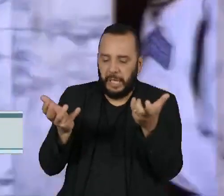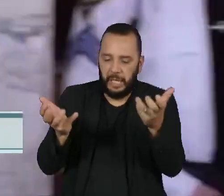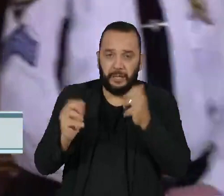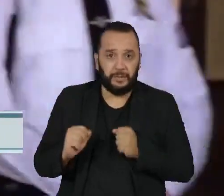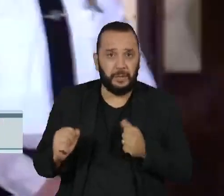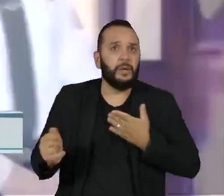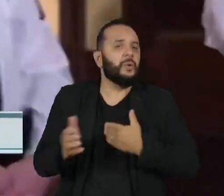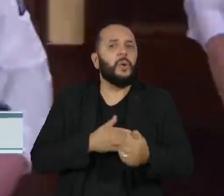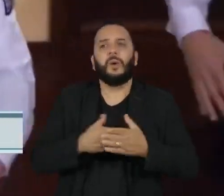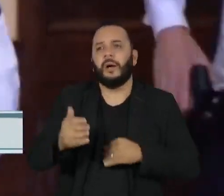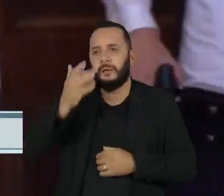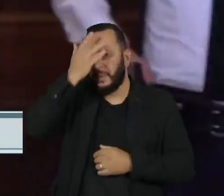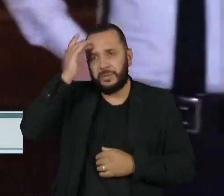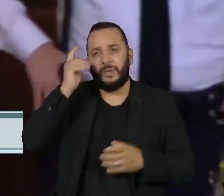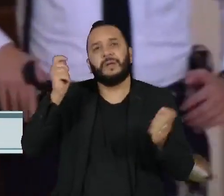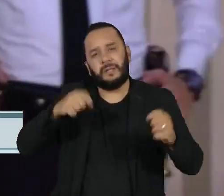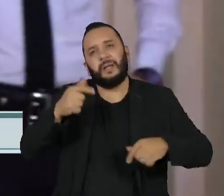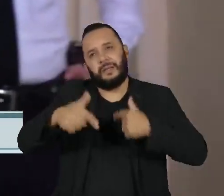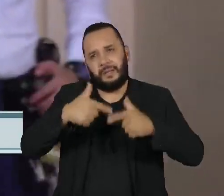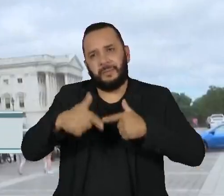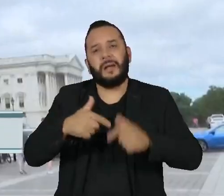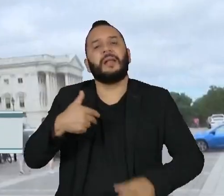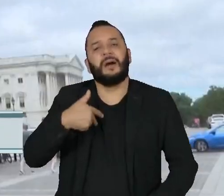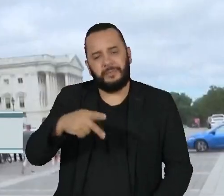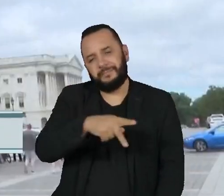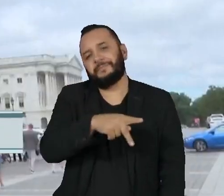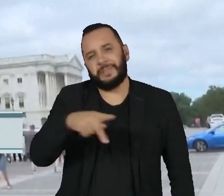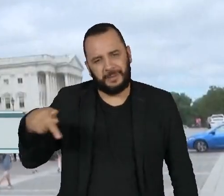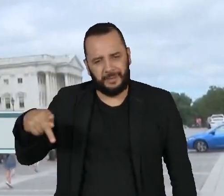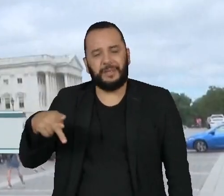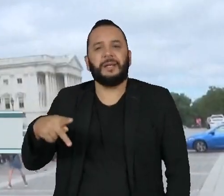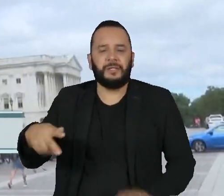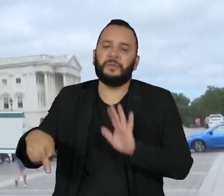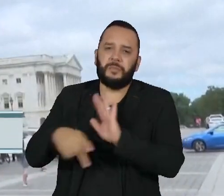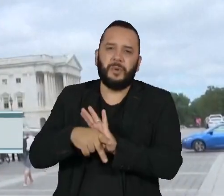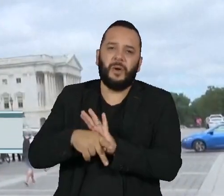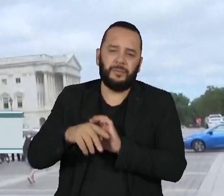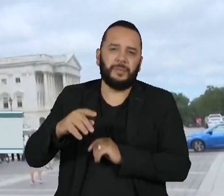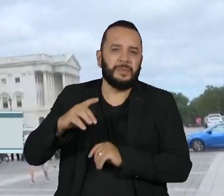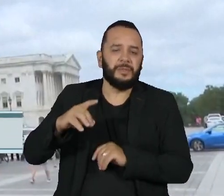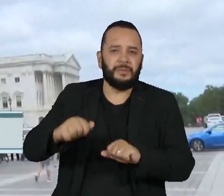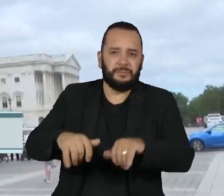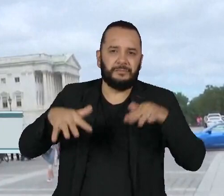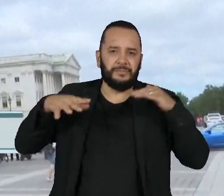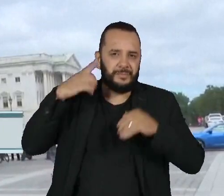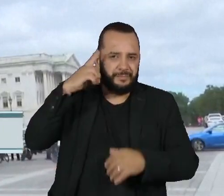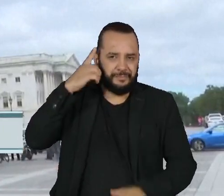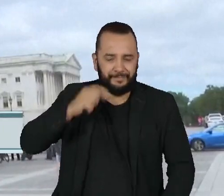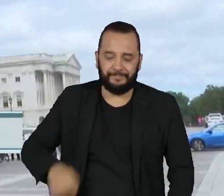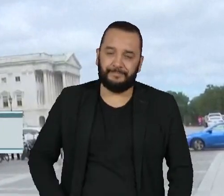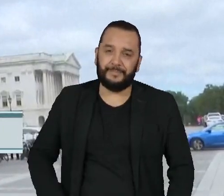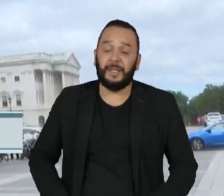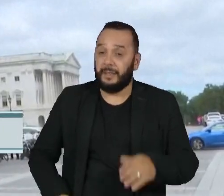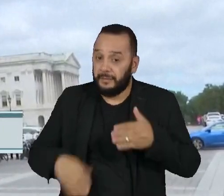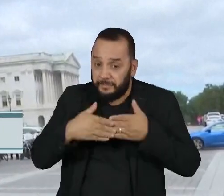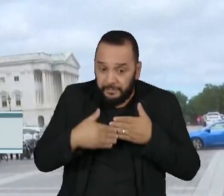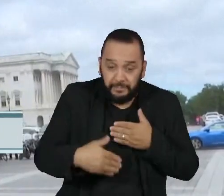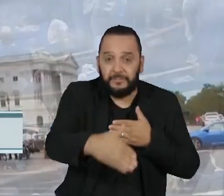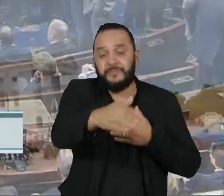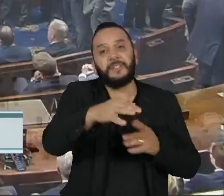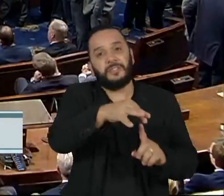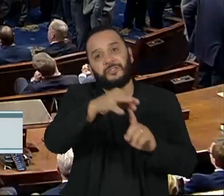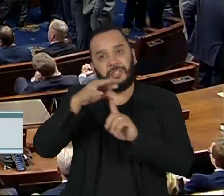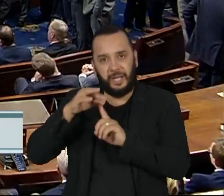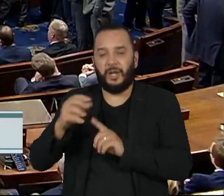que qualquer cidadão ocupe o posto Desde que seja eleito na próxima terça-feira 10 de outubro os deputados devem começar a escolher o novo líder da